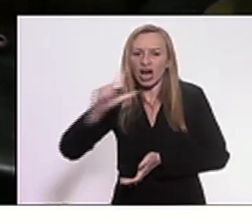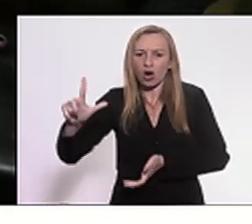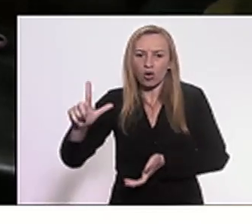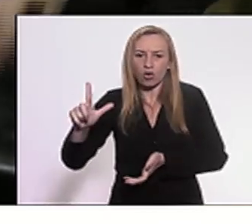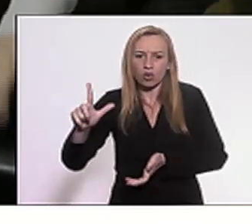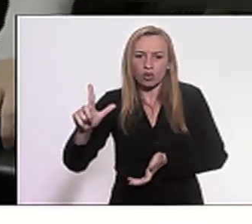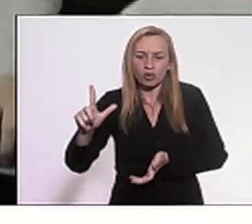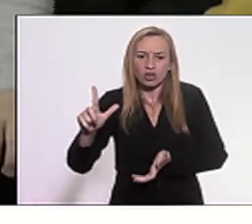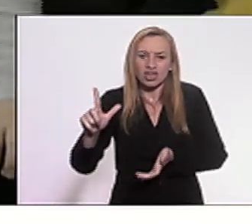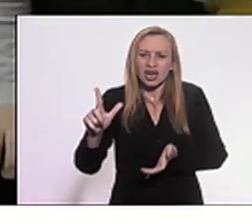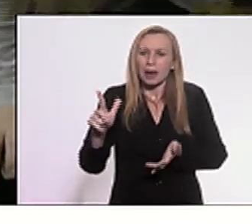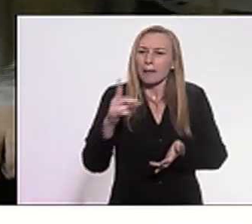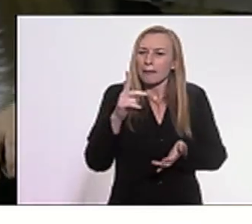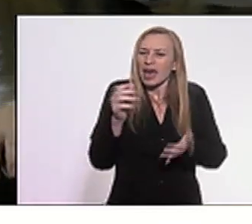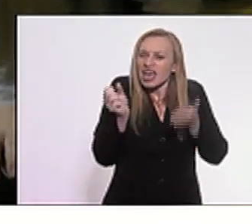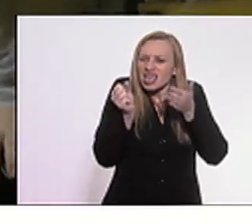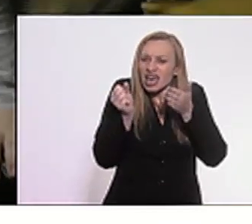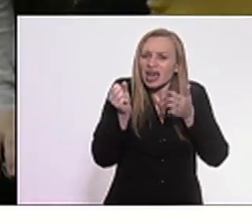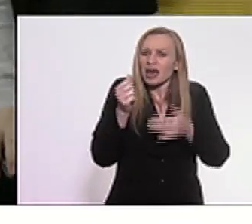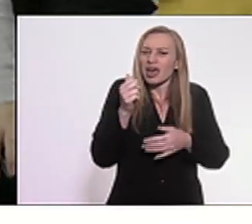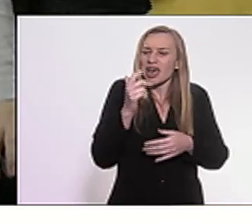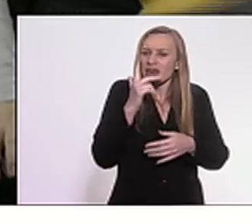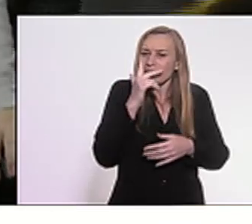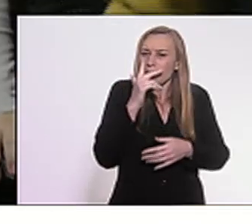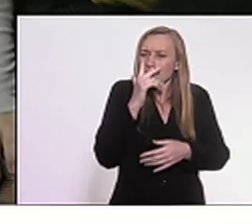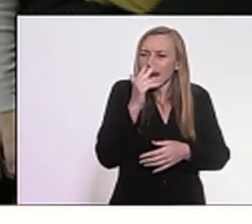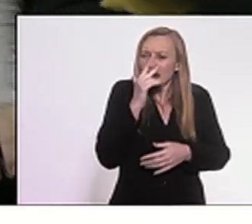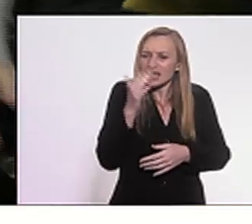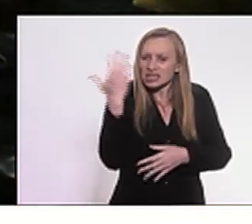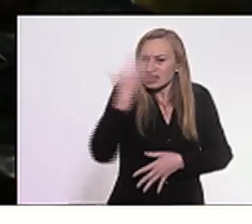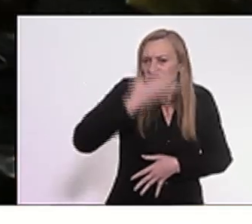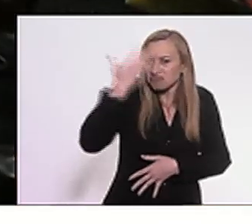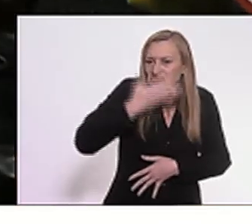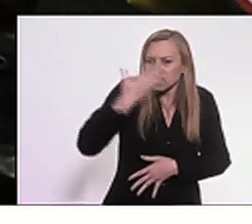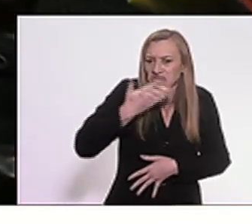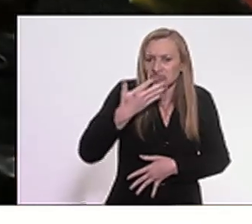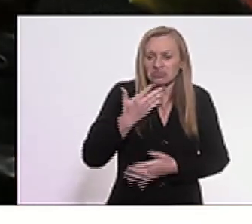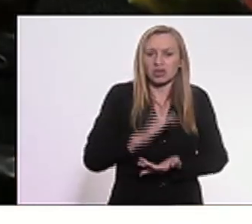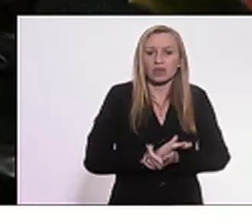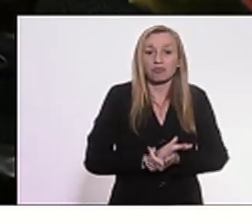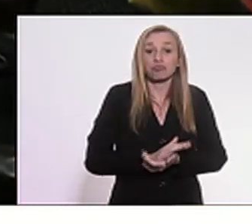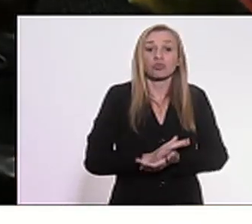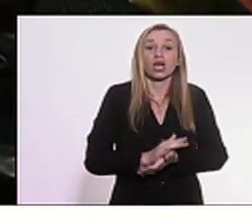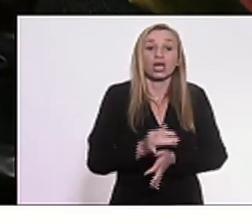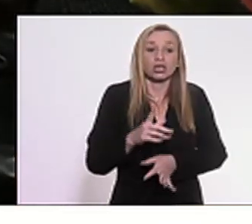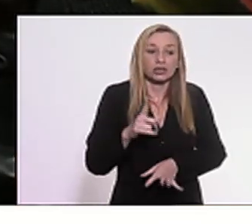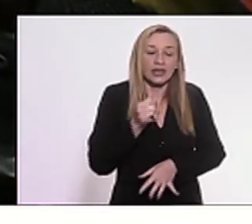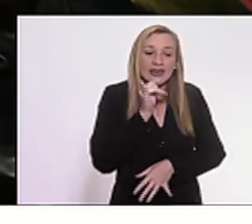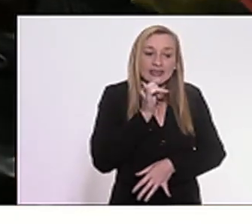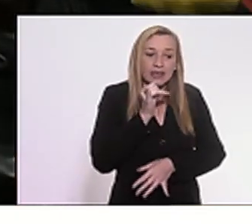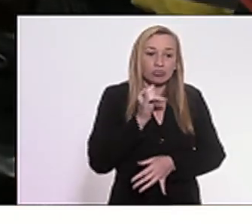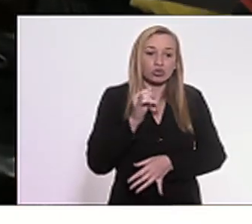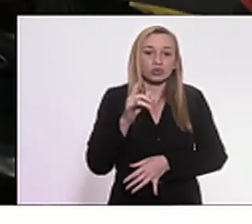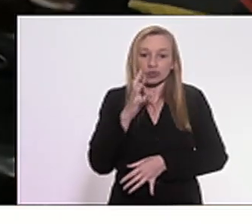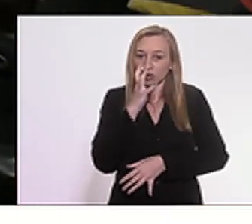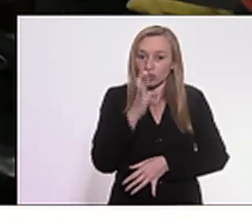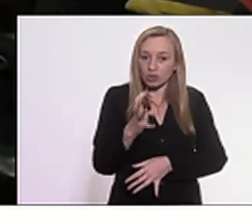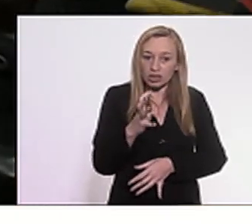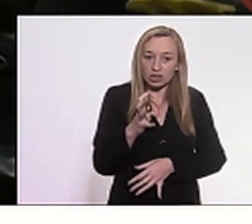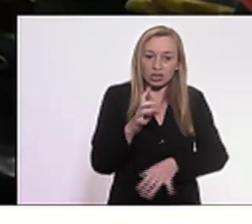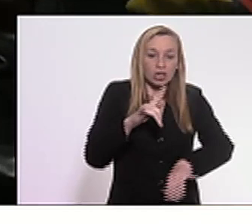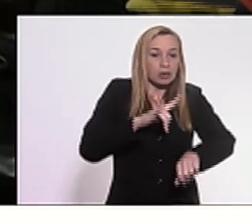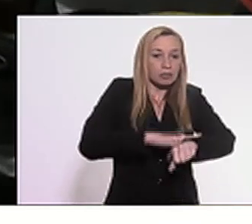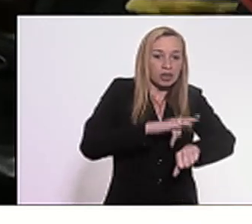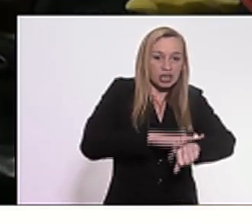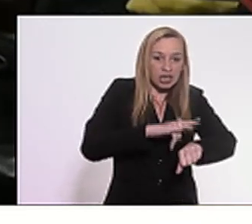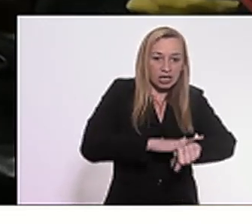passa invisível, porque é uma coisa da própria instituição, porque tem essa divisão. A gente sabe, a gente recentemente teve uma denúncia de banheiros privativos